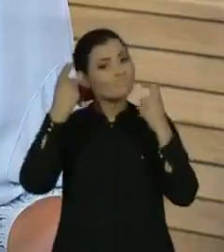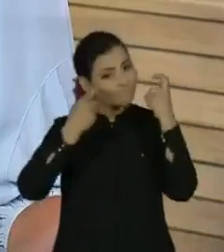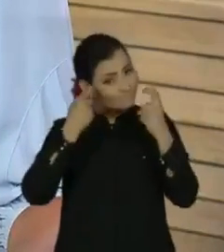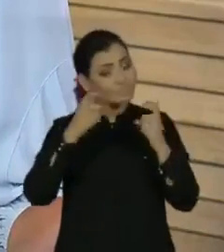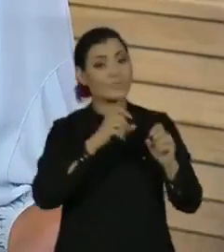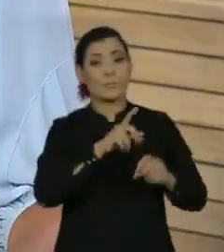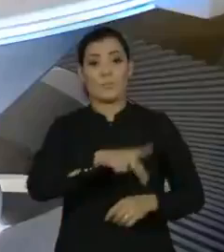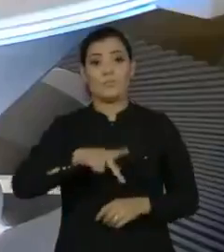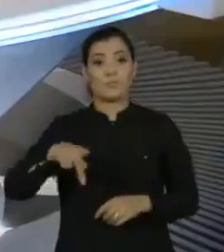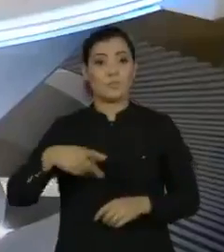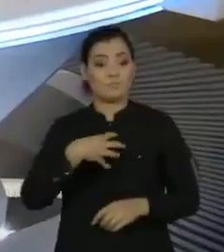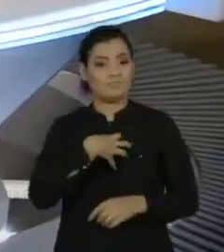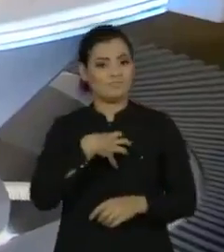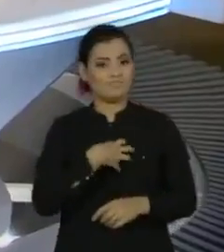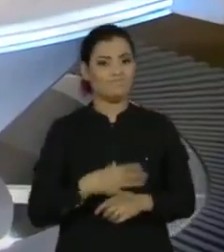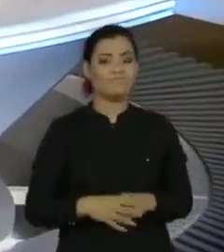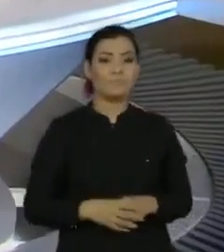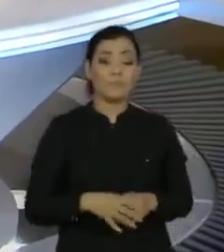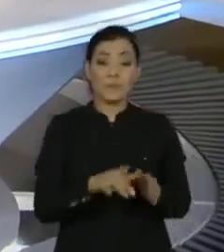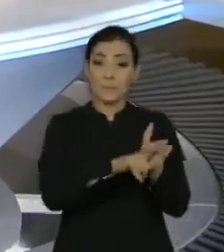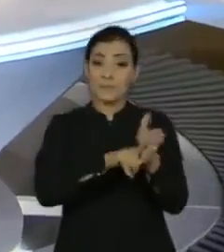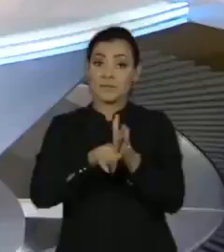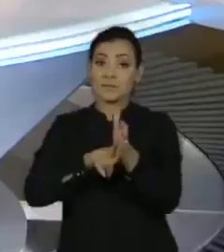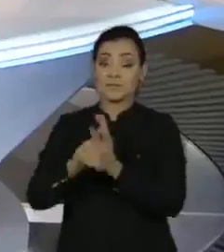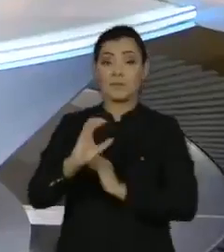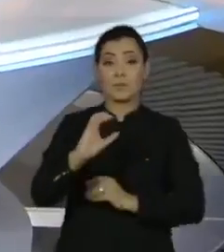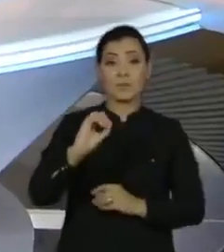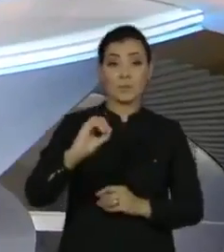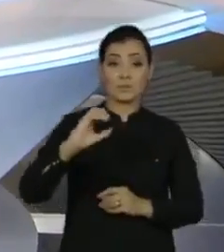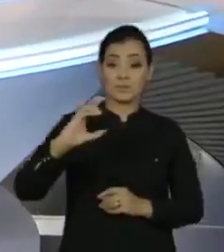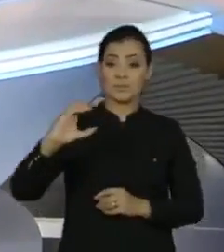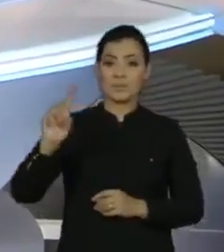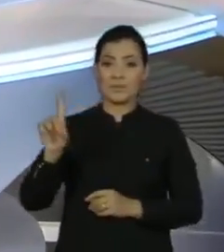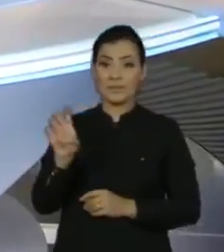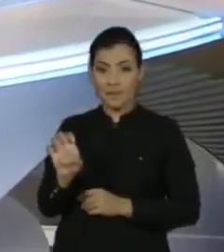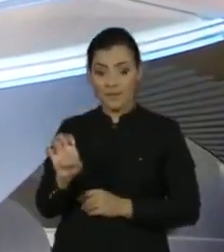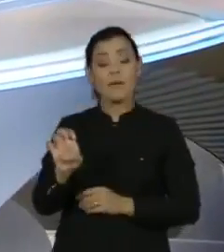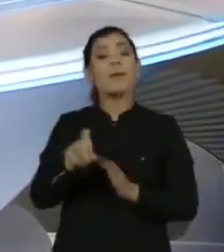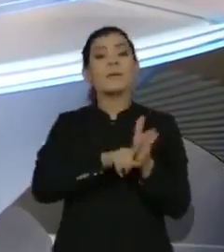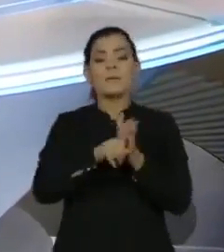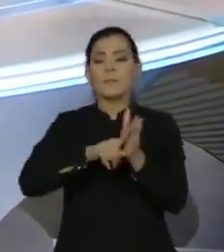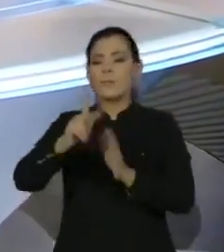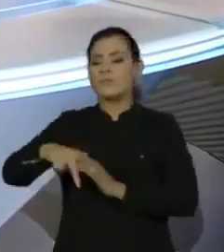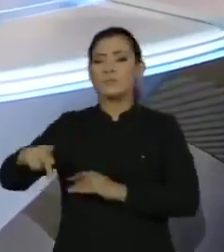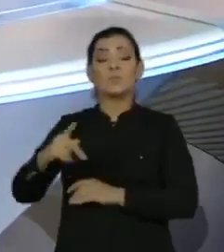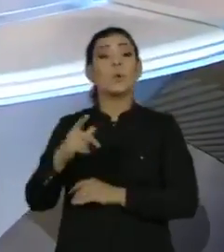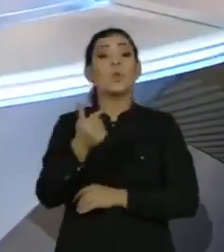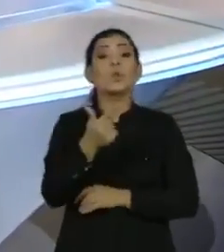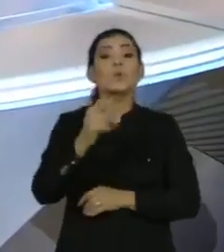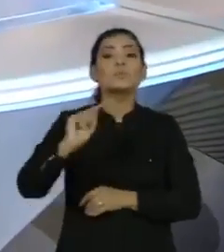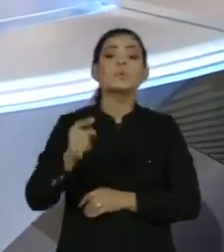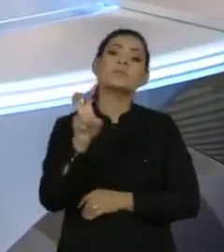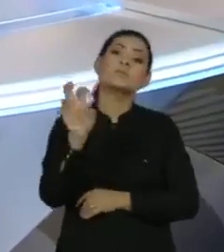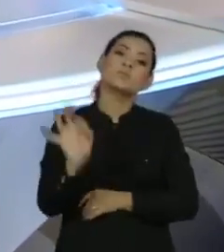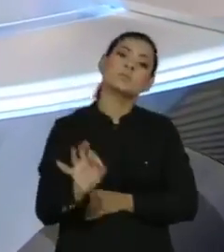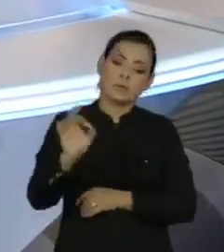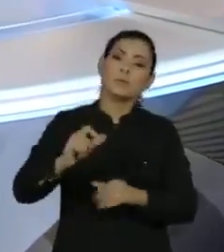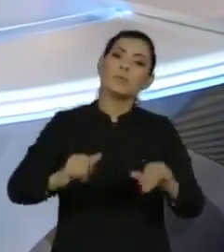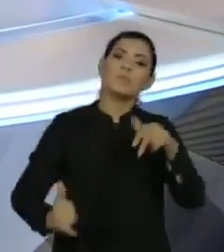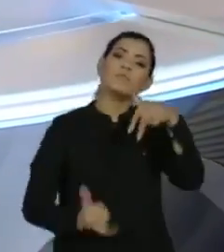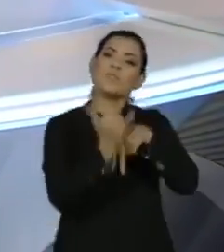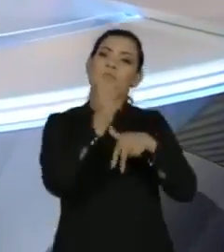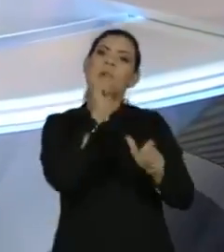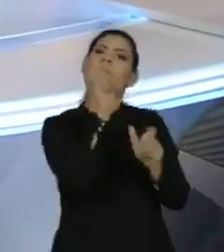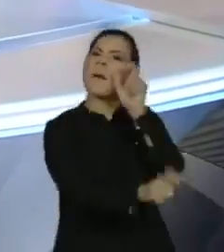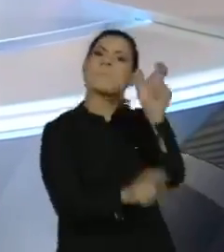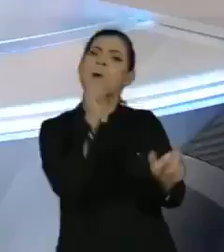mais os educadores. Pesquisa da OCDE com mais de 100 mil professores mostra que 12,5% deles são vítimas de agressões